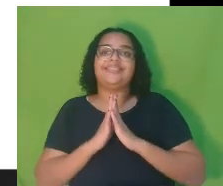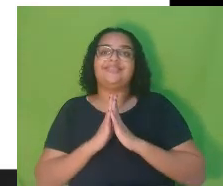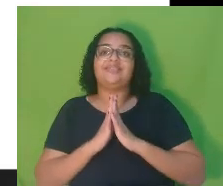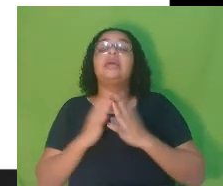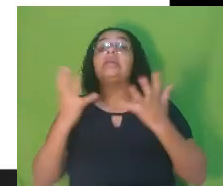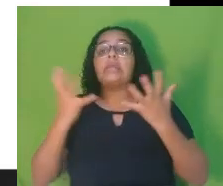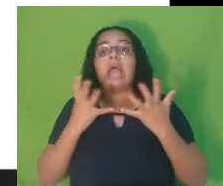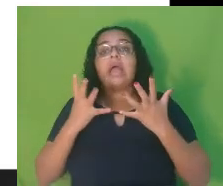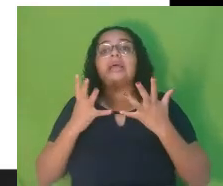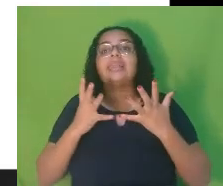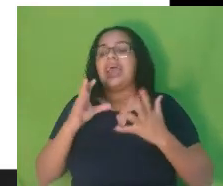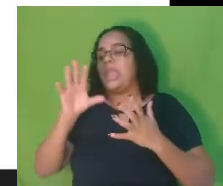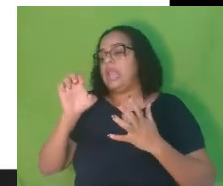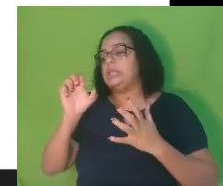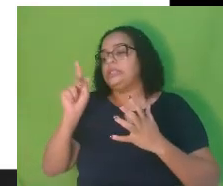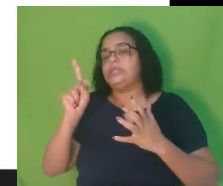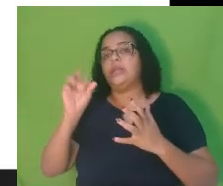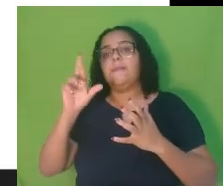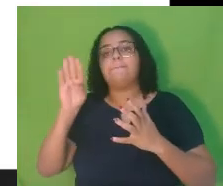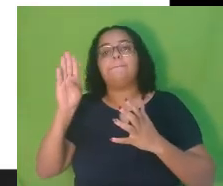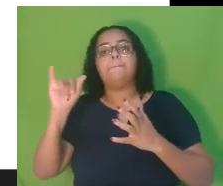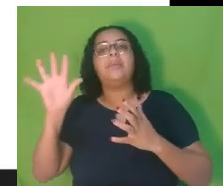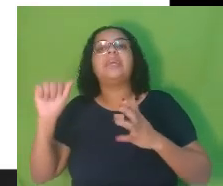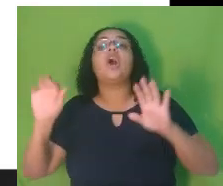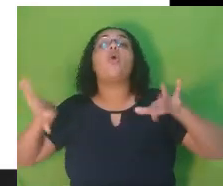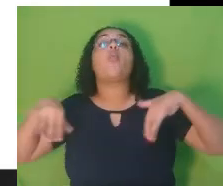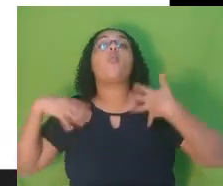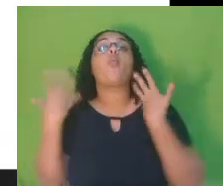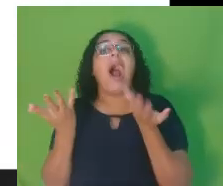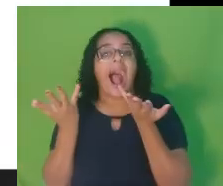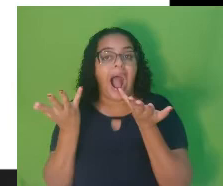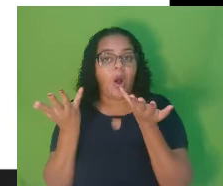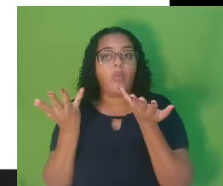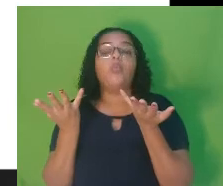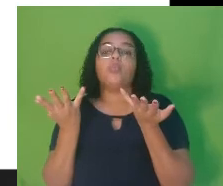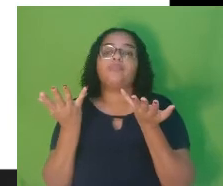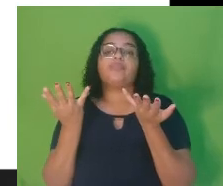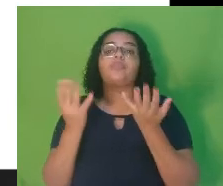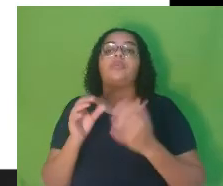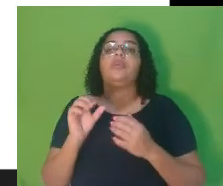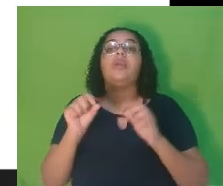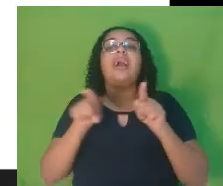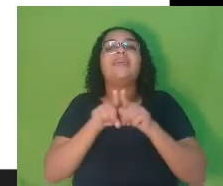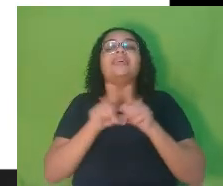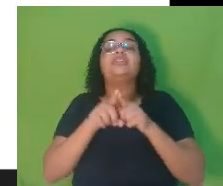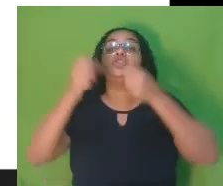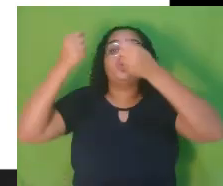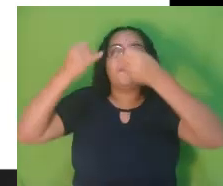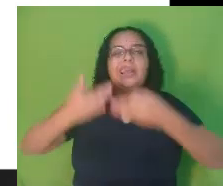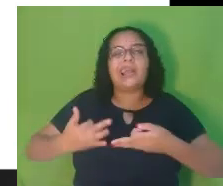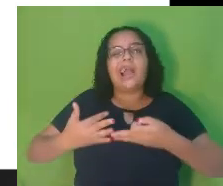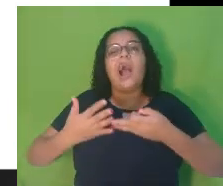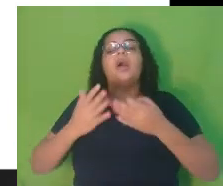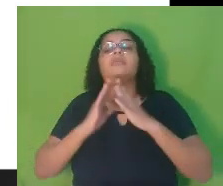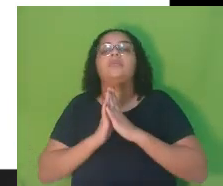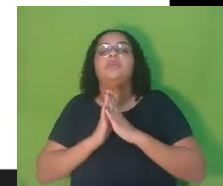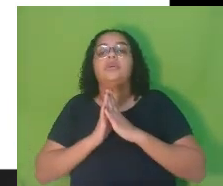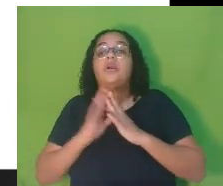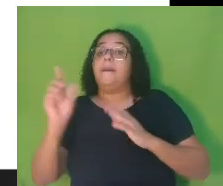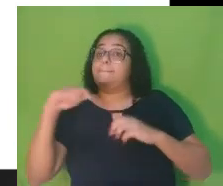Se você quer exibir, né, quem é essa solução, né,